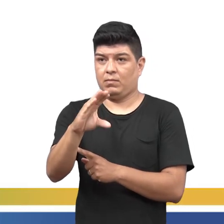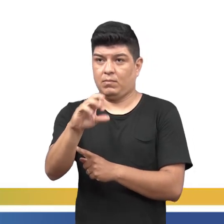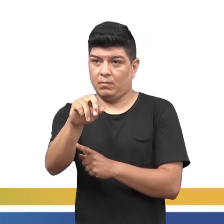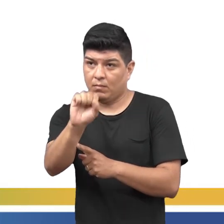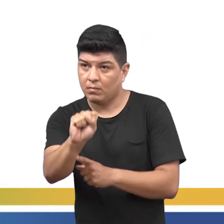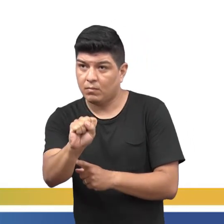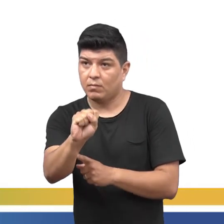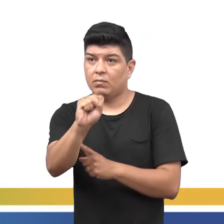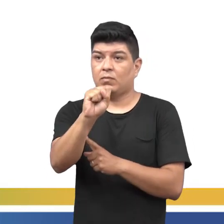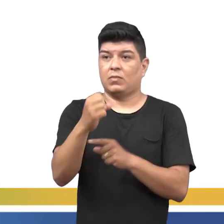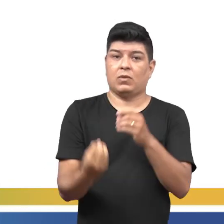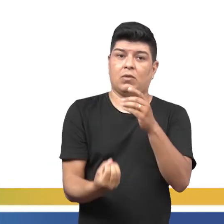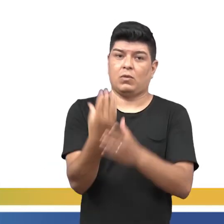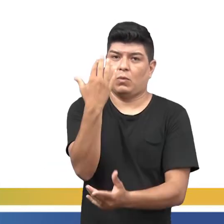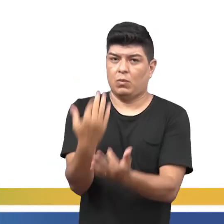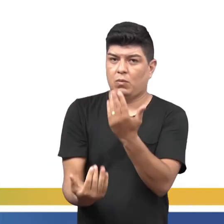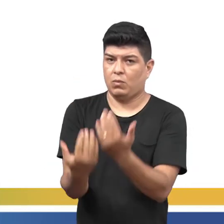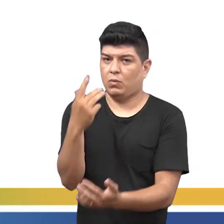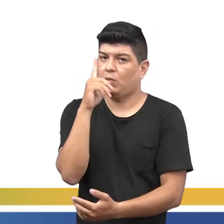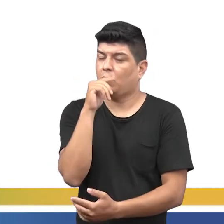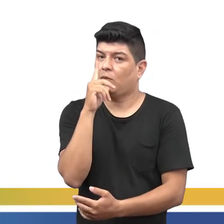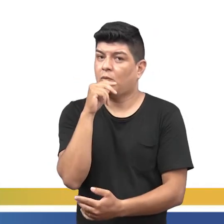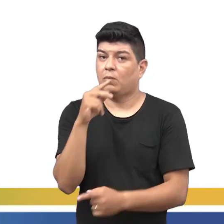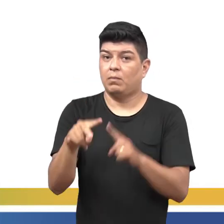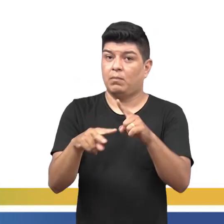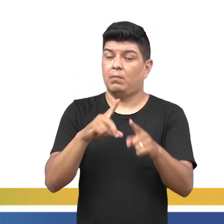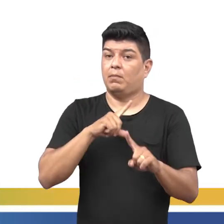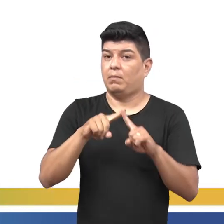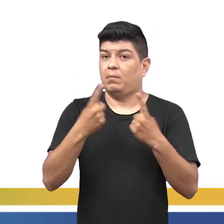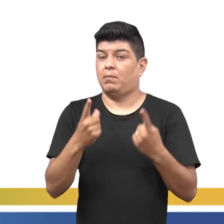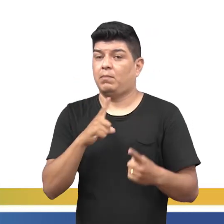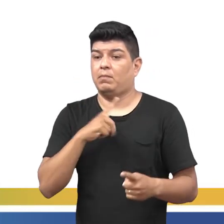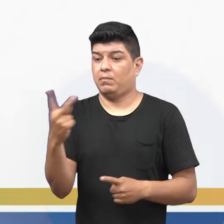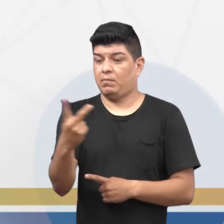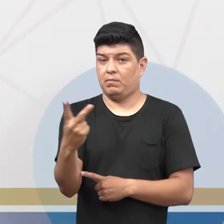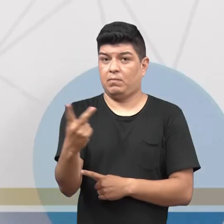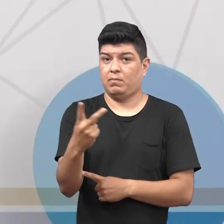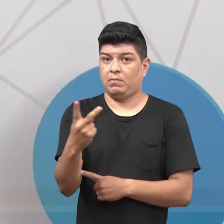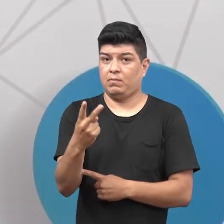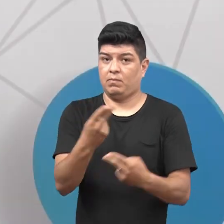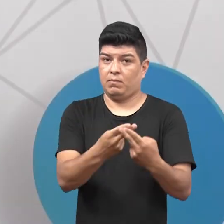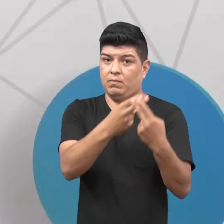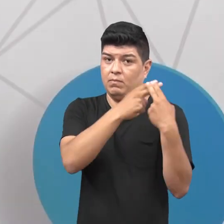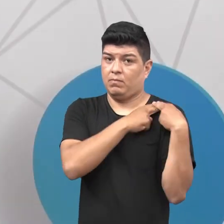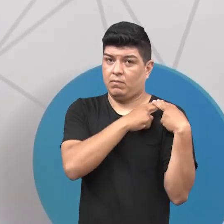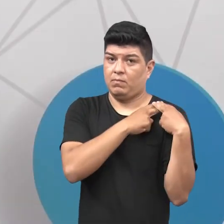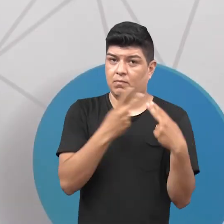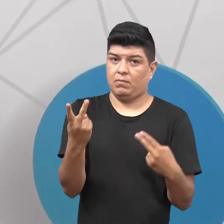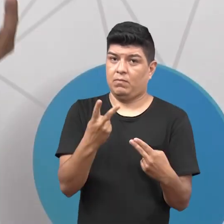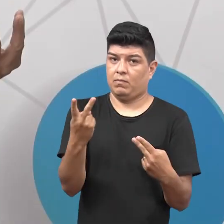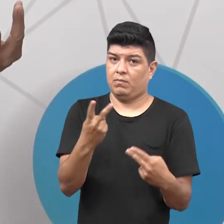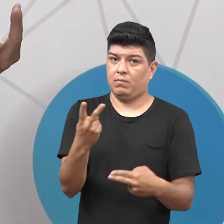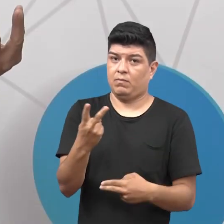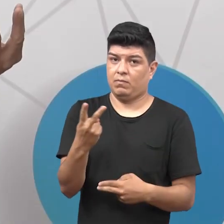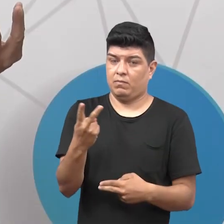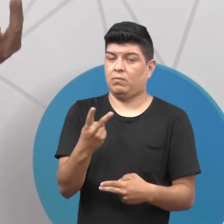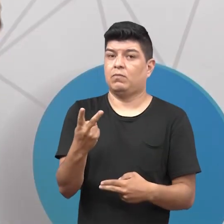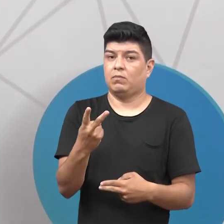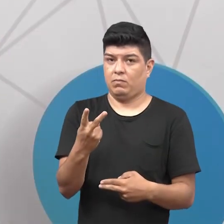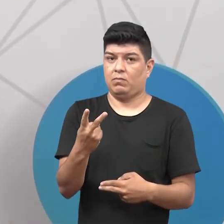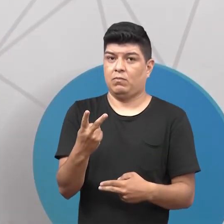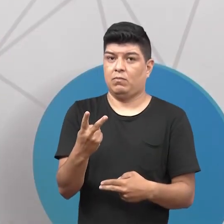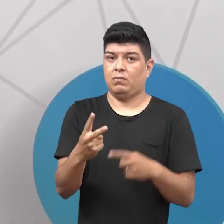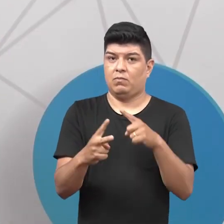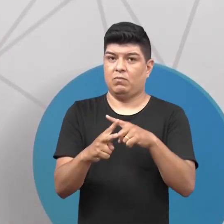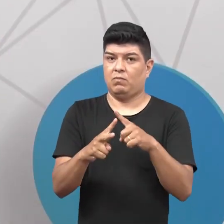de água, terra, fogo e ar. Só que tem dois elementos que são responsáveis pela integração desses elementos e pela desintegração.